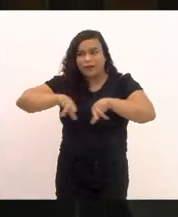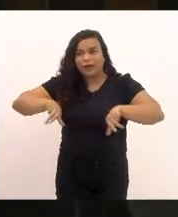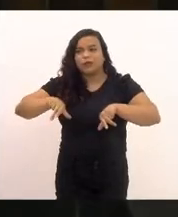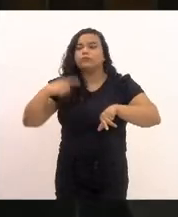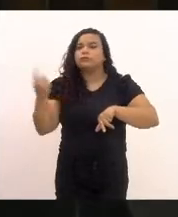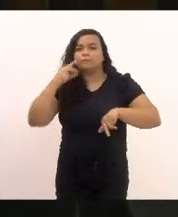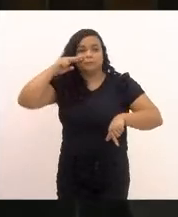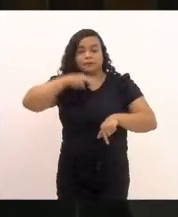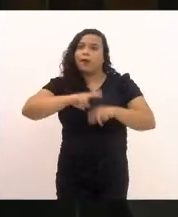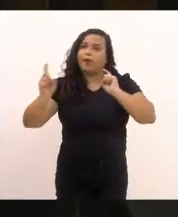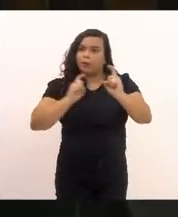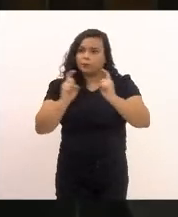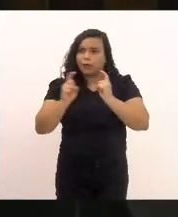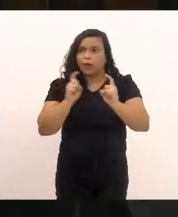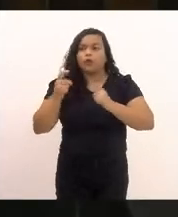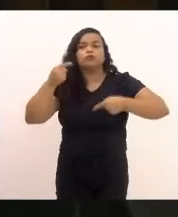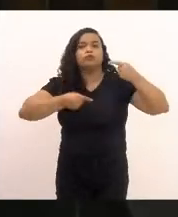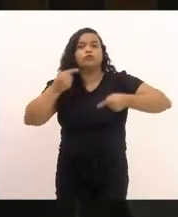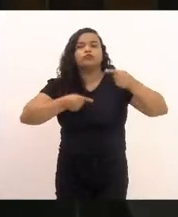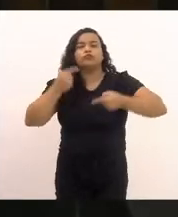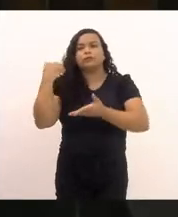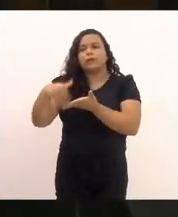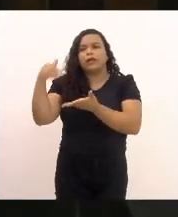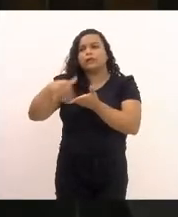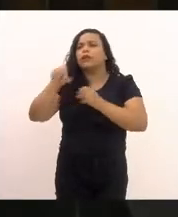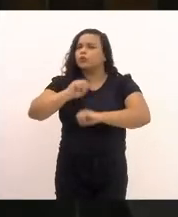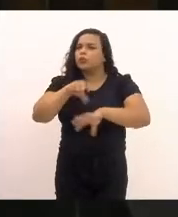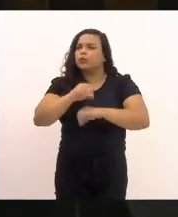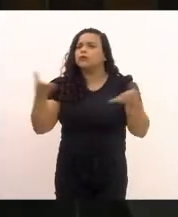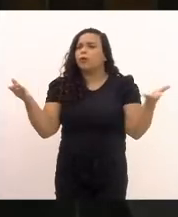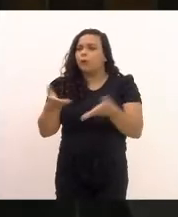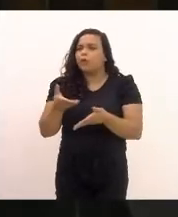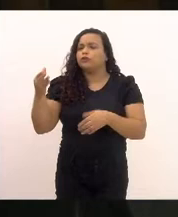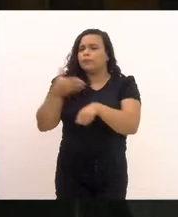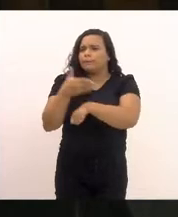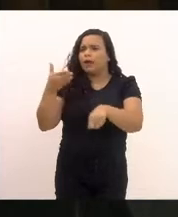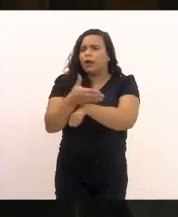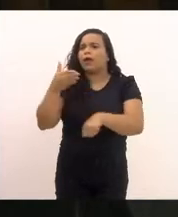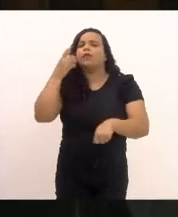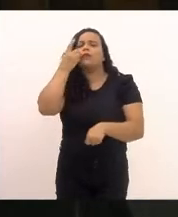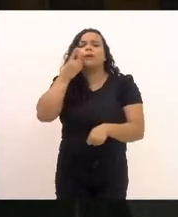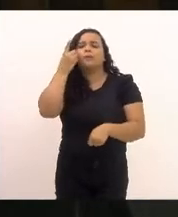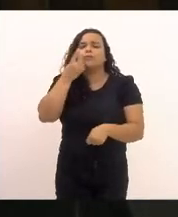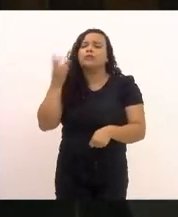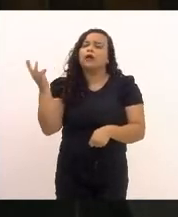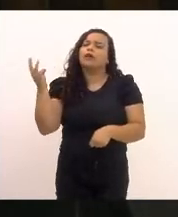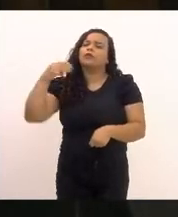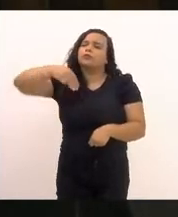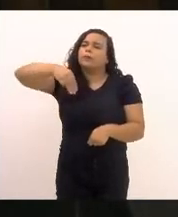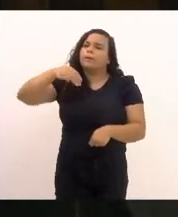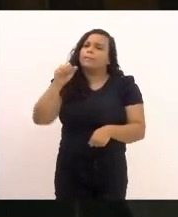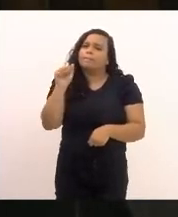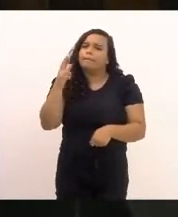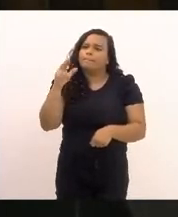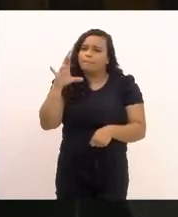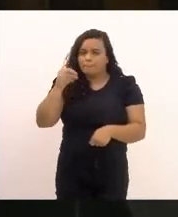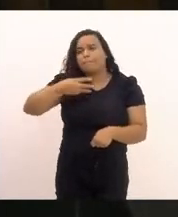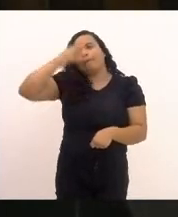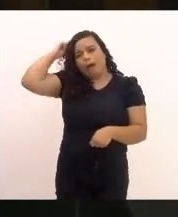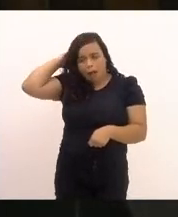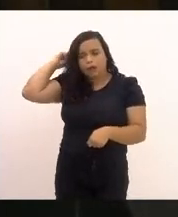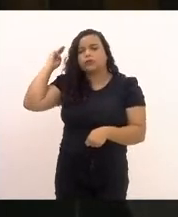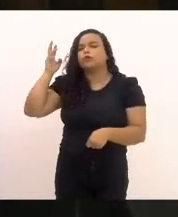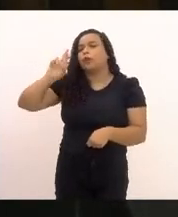reunião para discutir com a Secretaria de Educação, hoje também participou o deputado Márcio Pacheco, líder do governo, e o deputado Sérgio Fernandes,